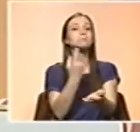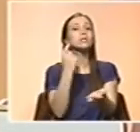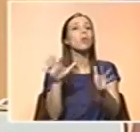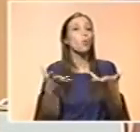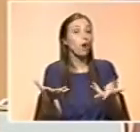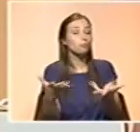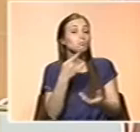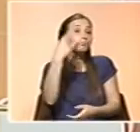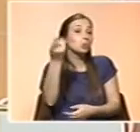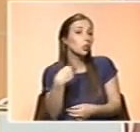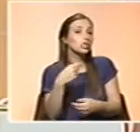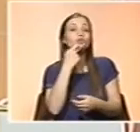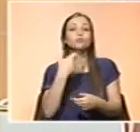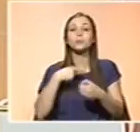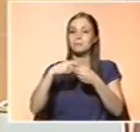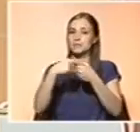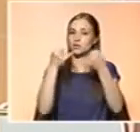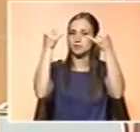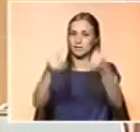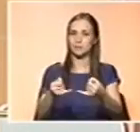pergunta para as respostas dos parceiros que vem já aí a seguir.